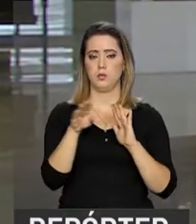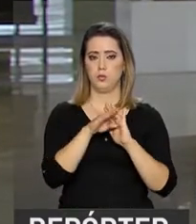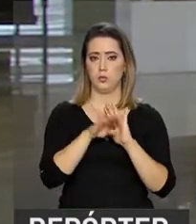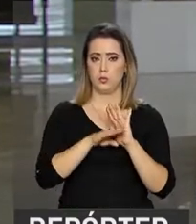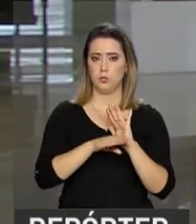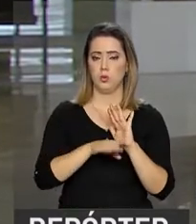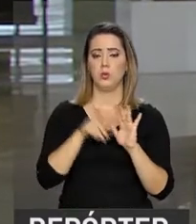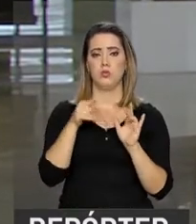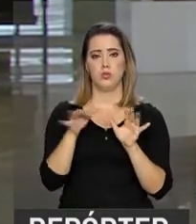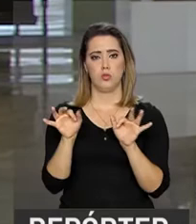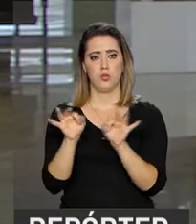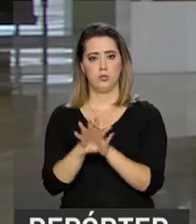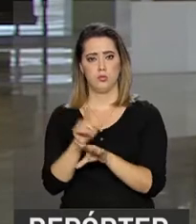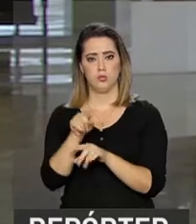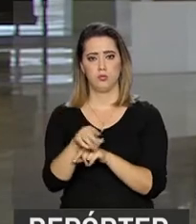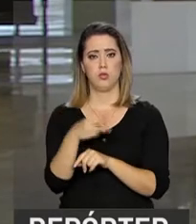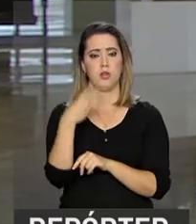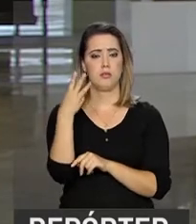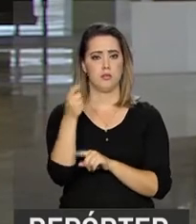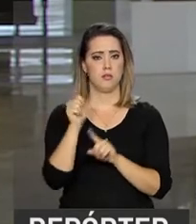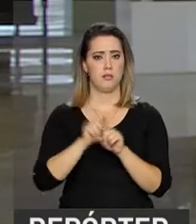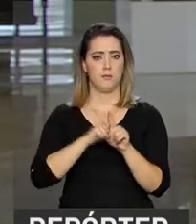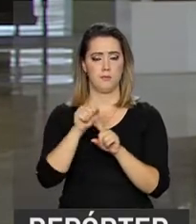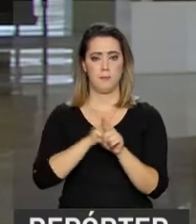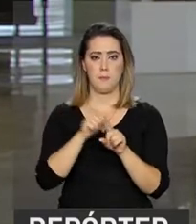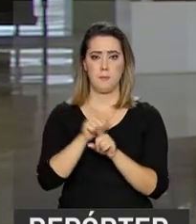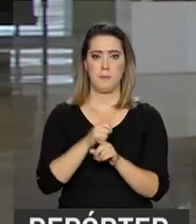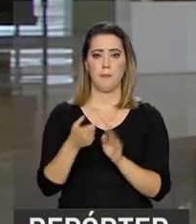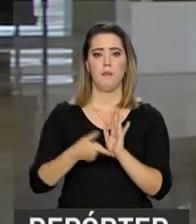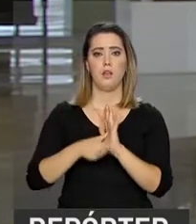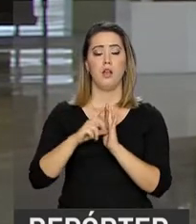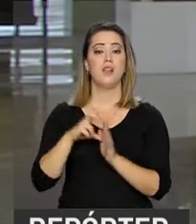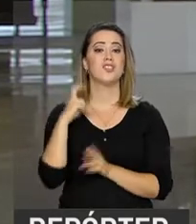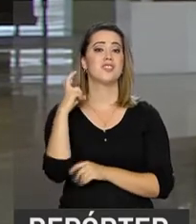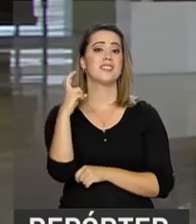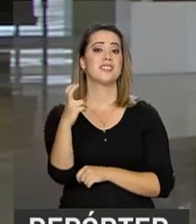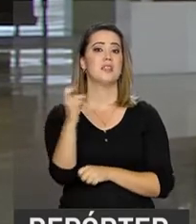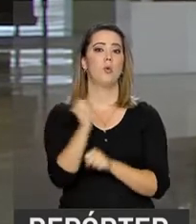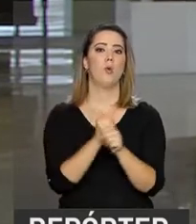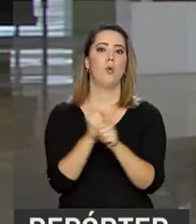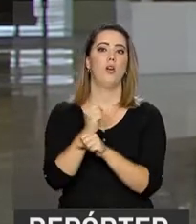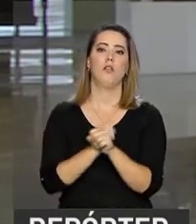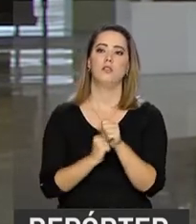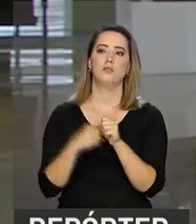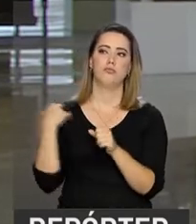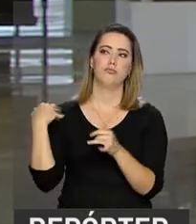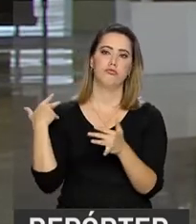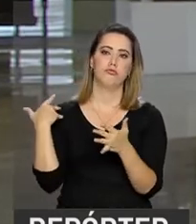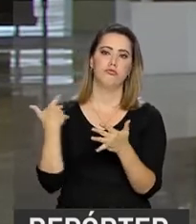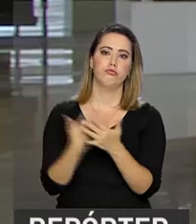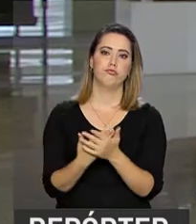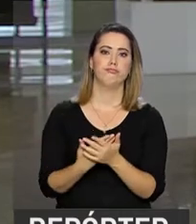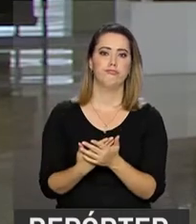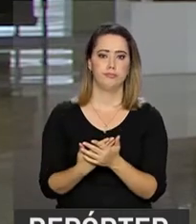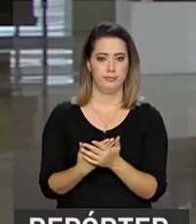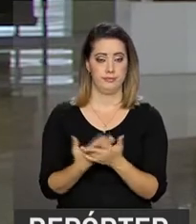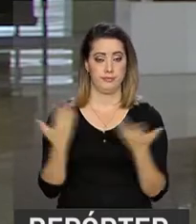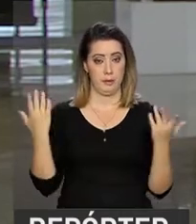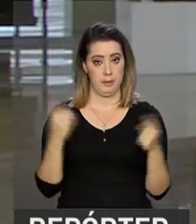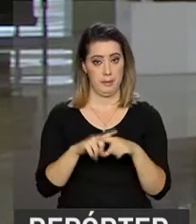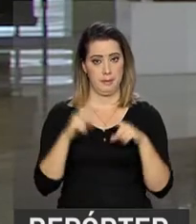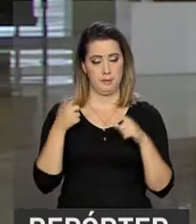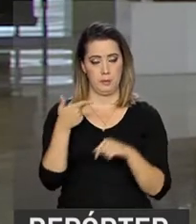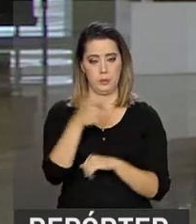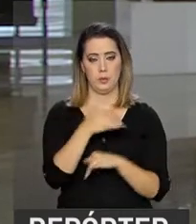esteja finalizado em três meses e não cinco anos como ocorria antes do decreto mais um